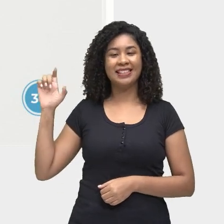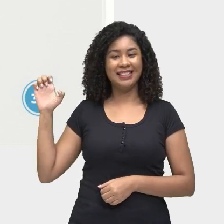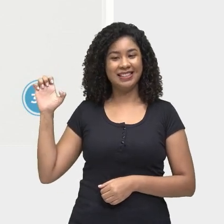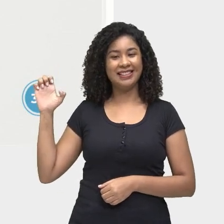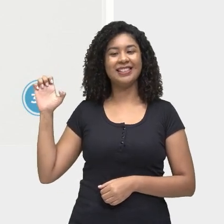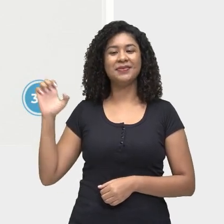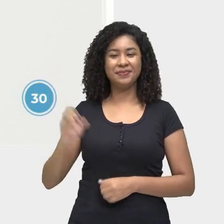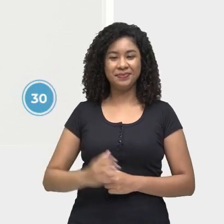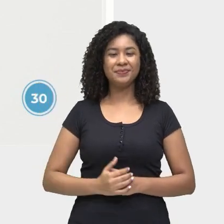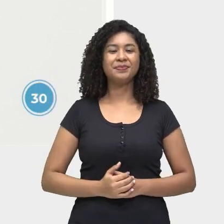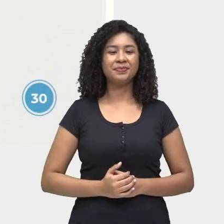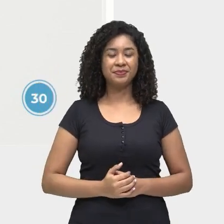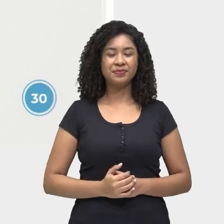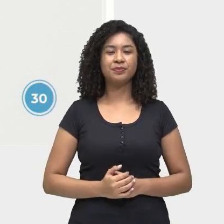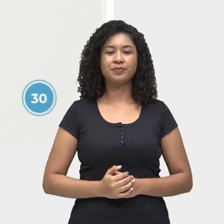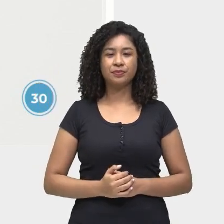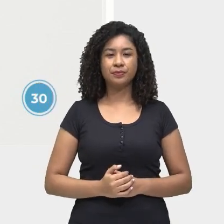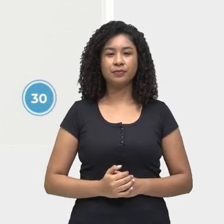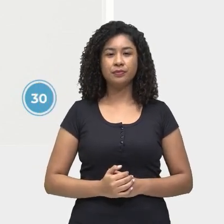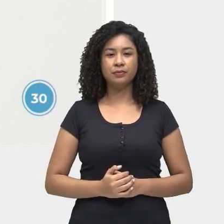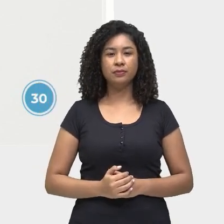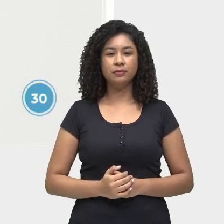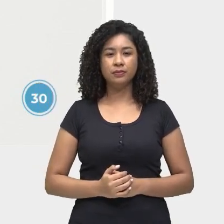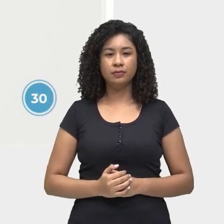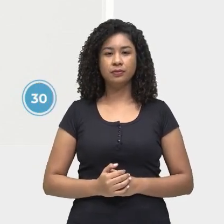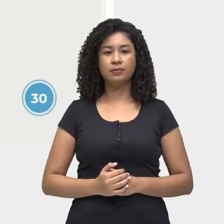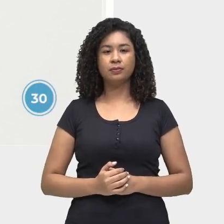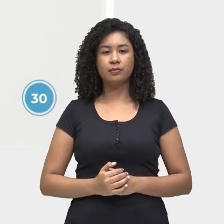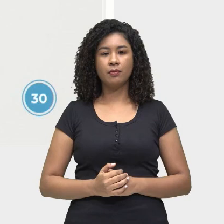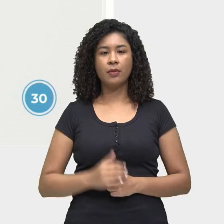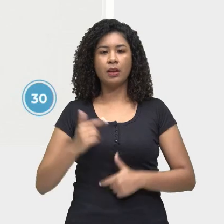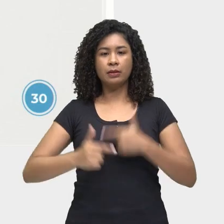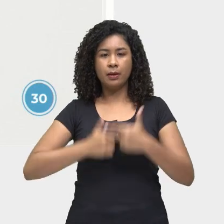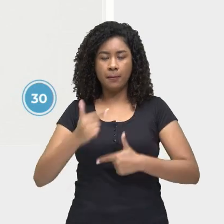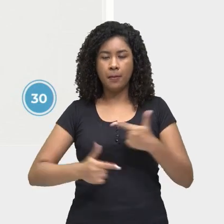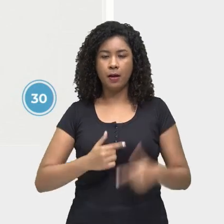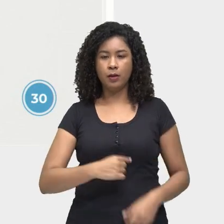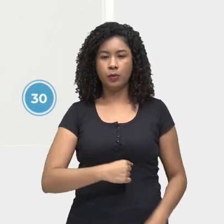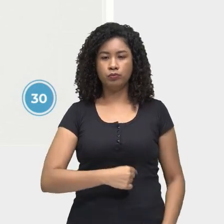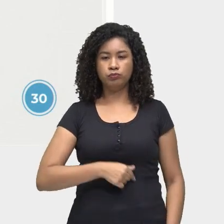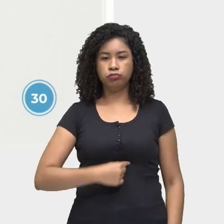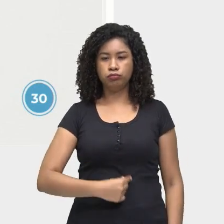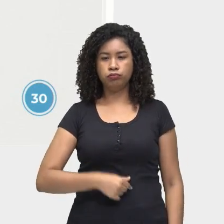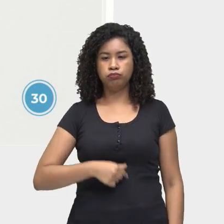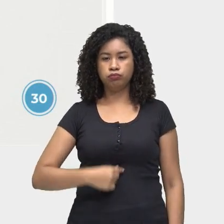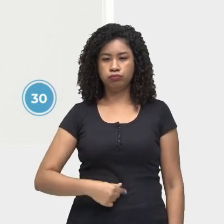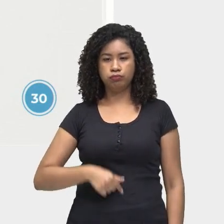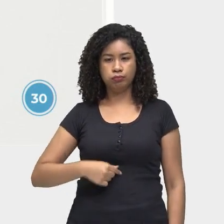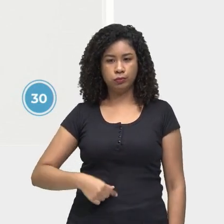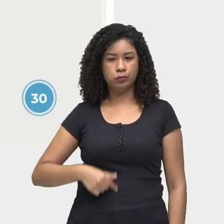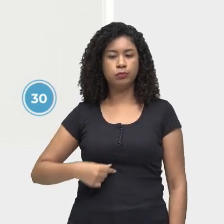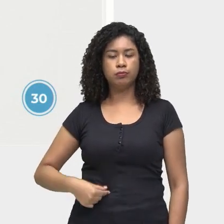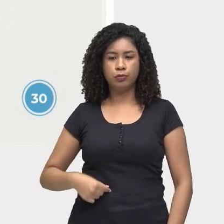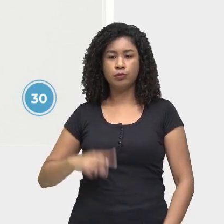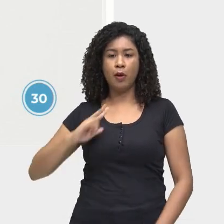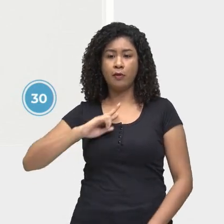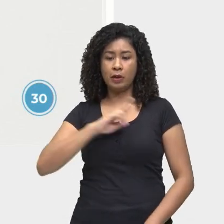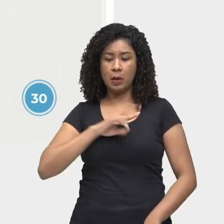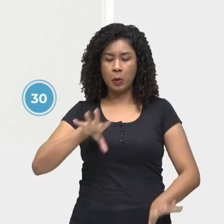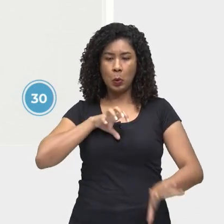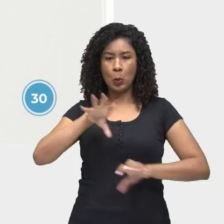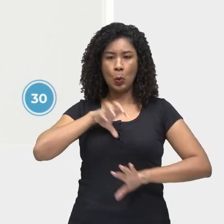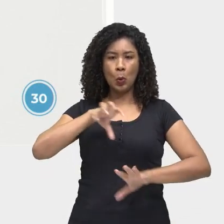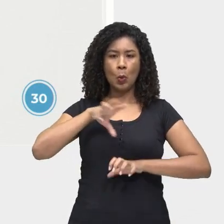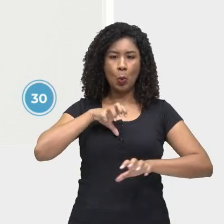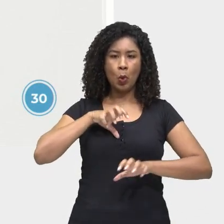bile. Atua na primeira parte do intestino delgado e atua na digestão de vários